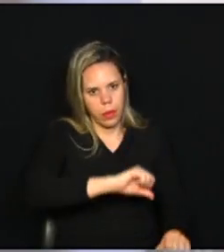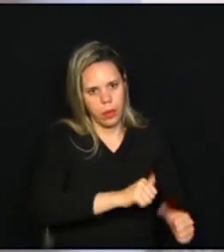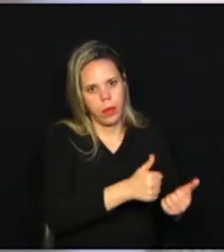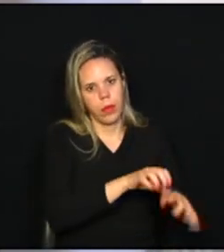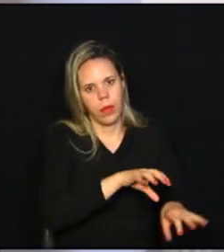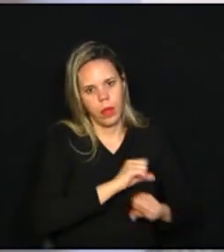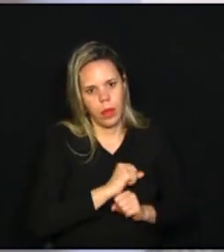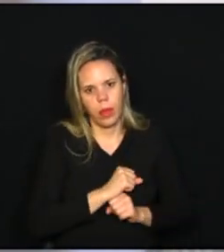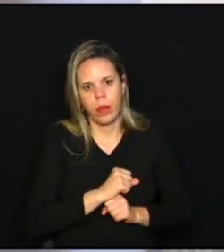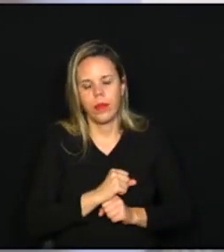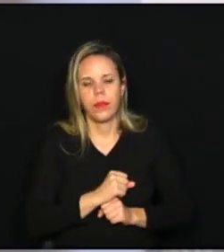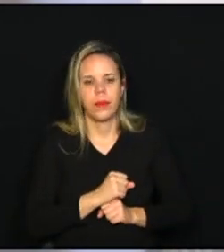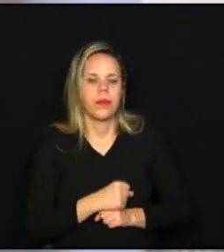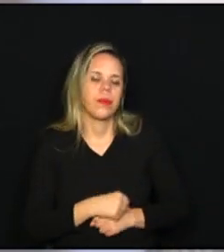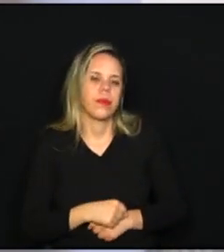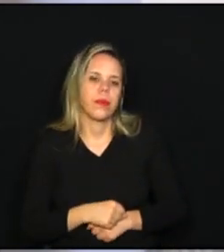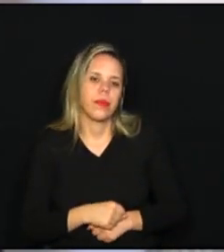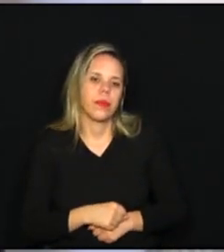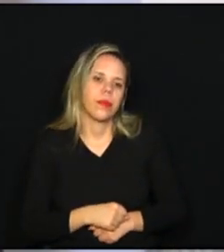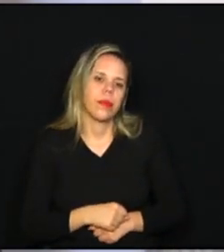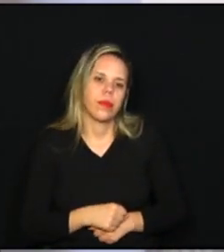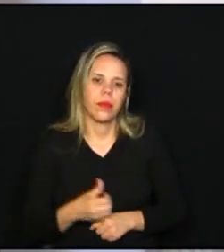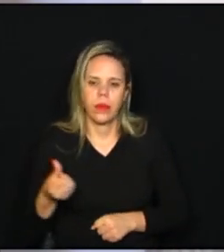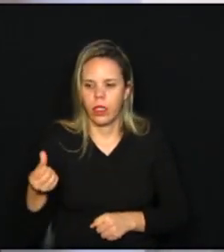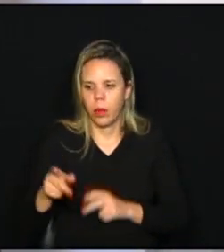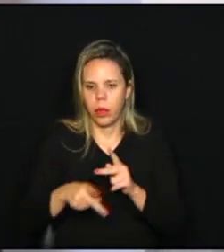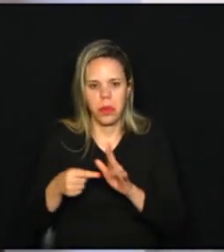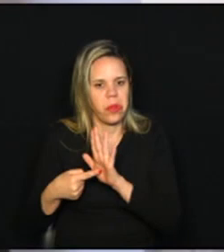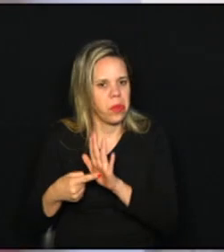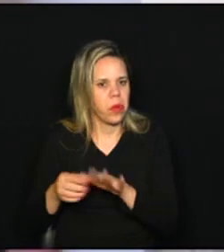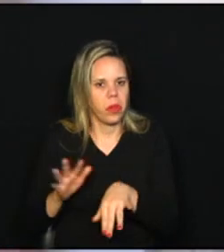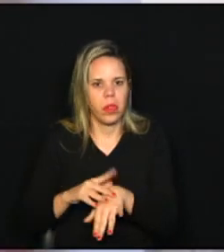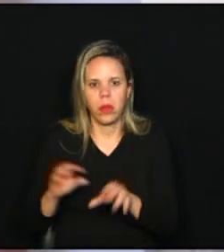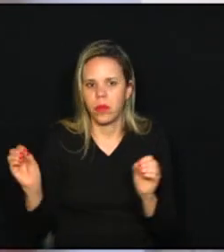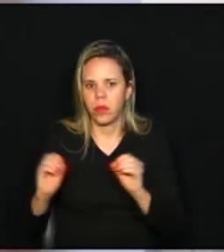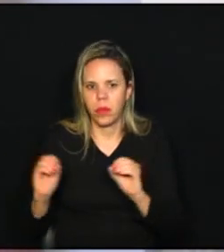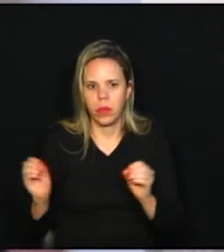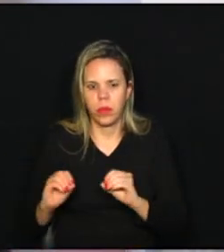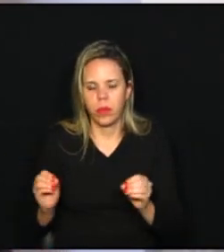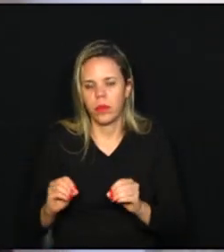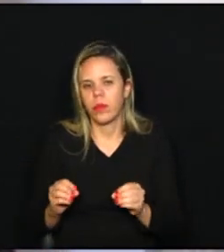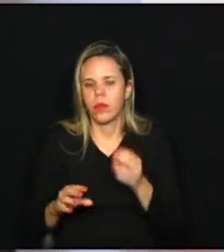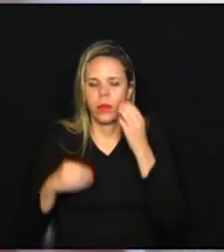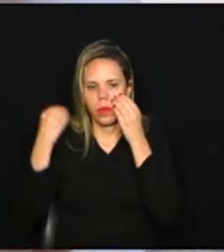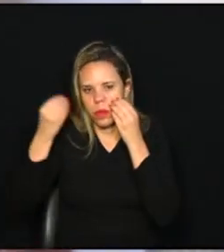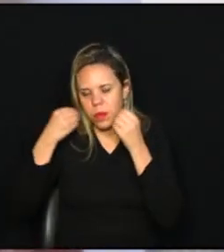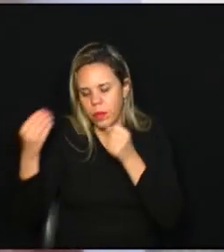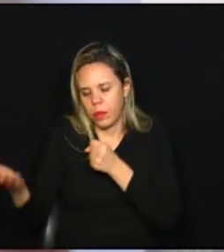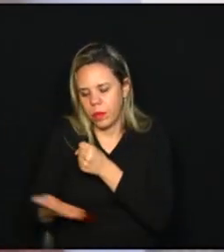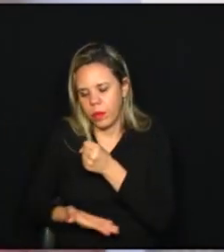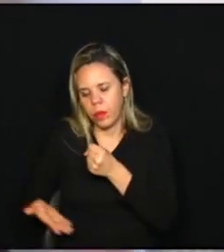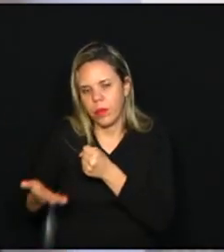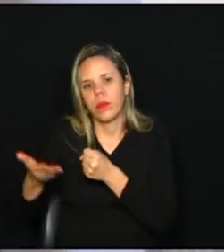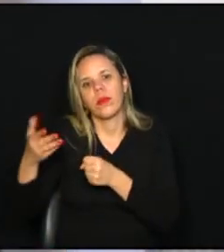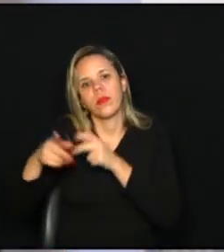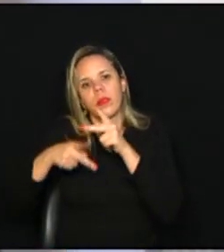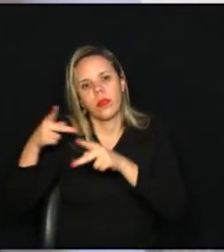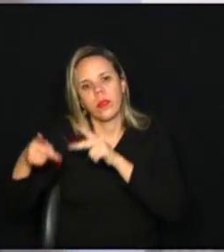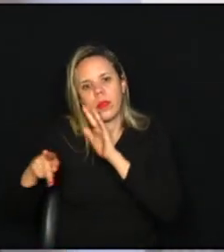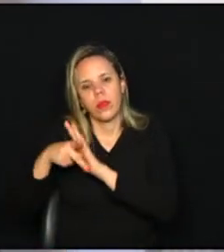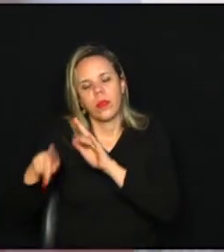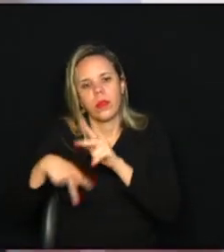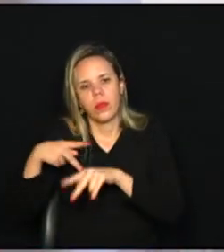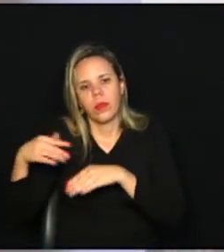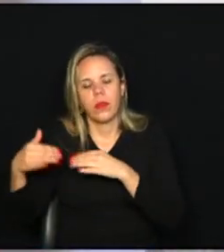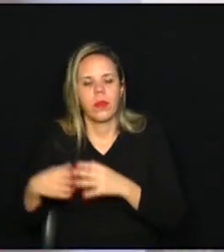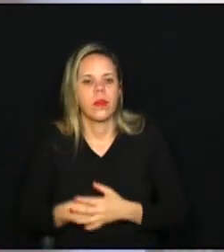positivos e dentre esses 19 positivos, 6 assintomáticos. Ou seja, esse conhecimento vem de baixo para cima também, vem da própria